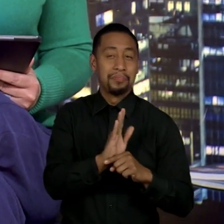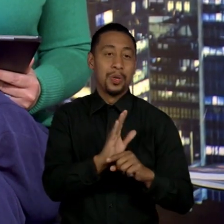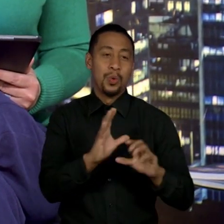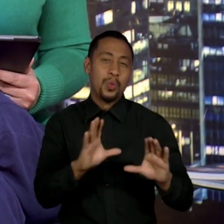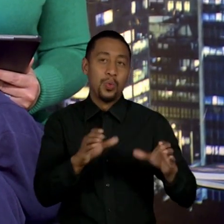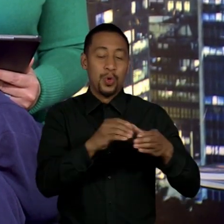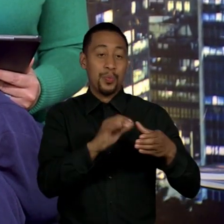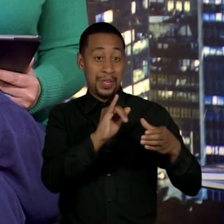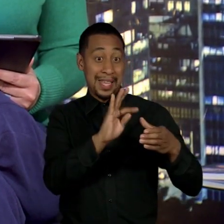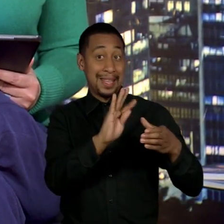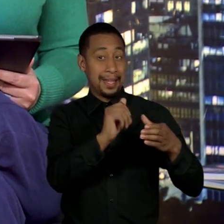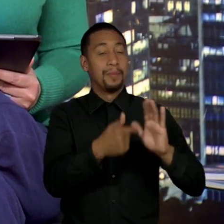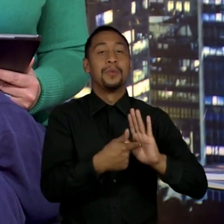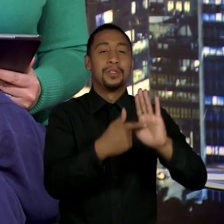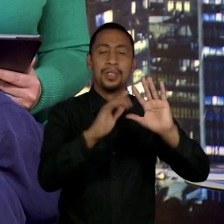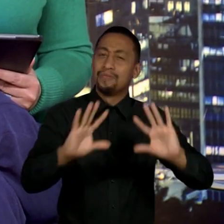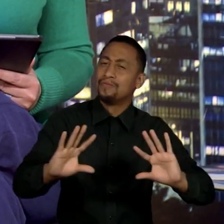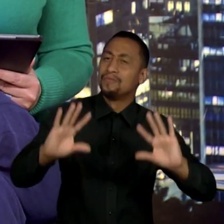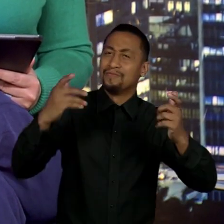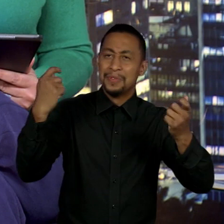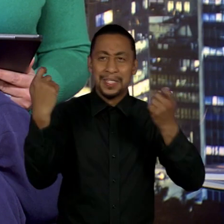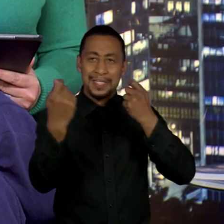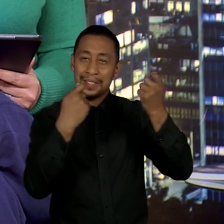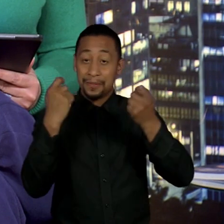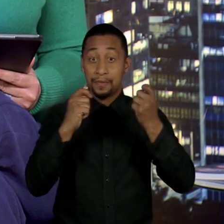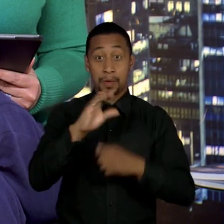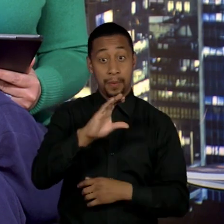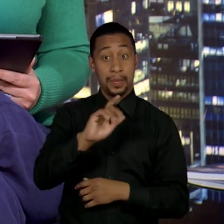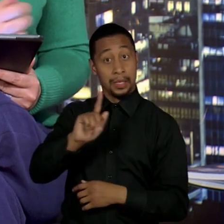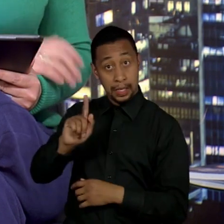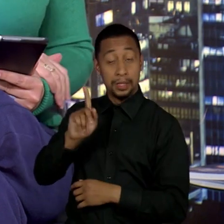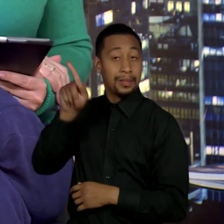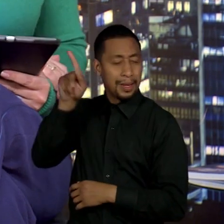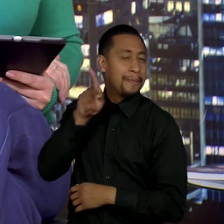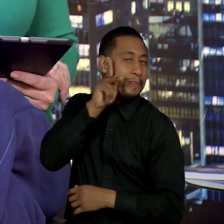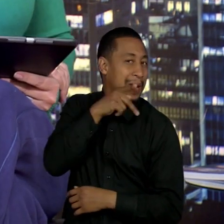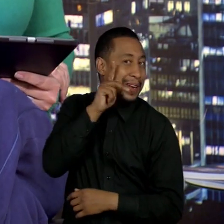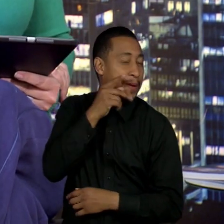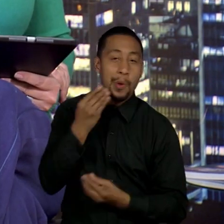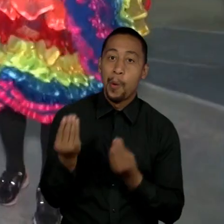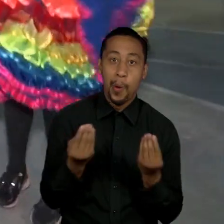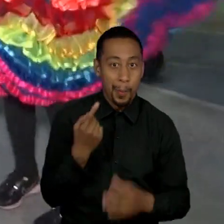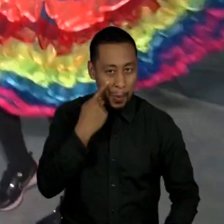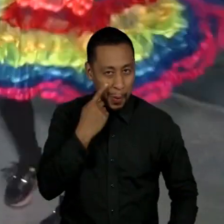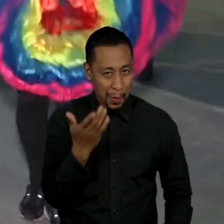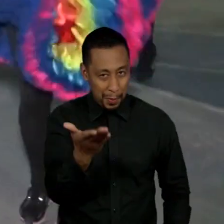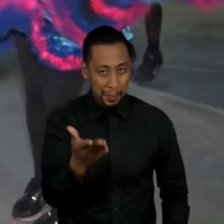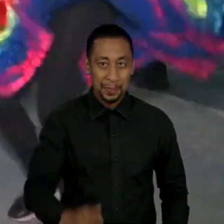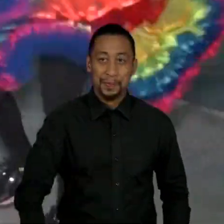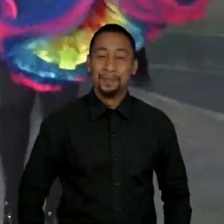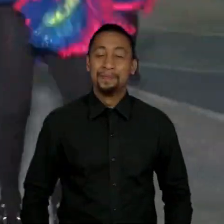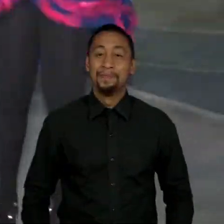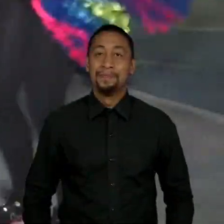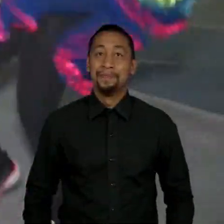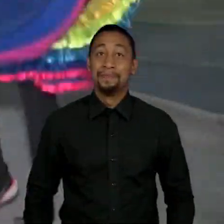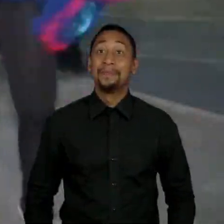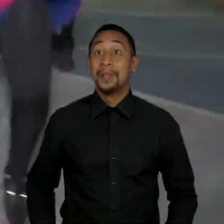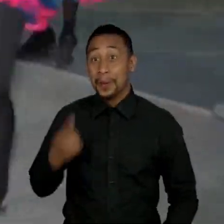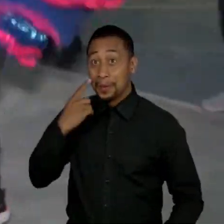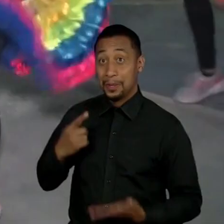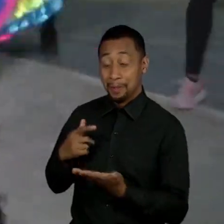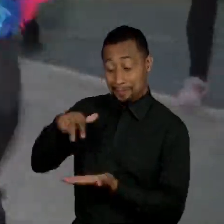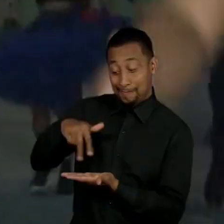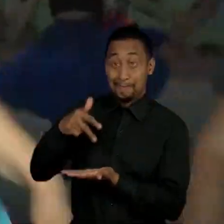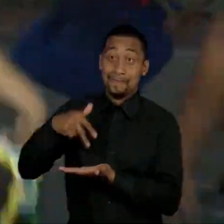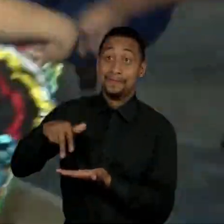sobre o Festival de Quadrilhas de Campina Grande, o principal evento turístico da Paraíba. Ajusta o